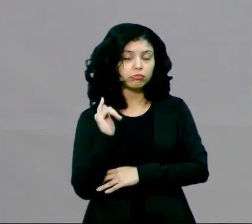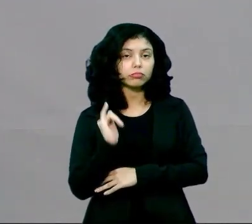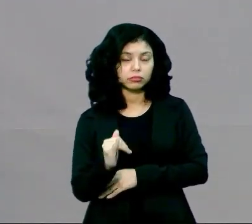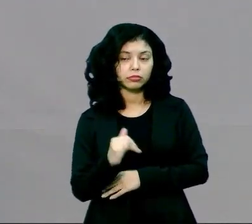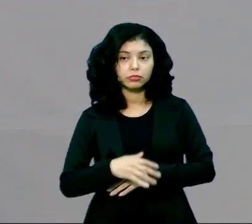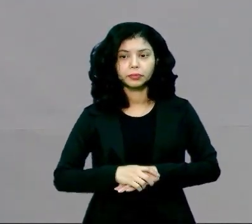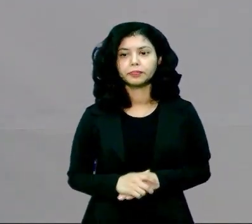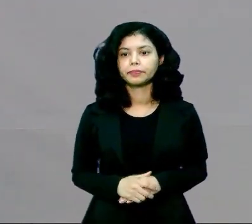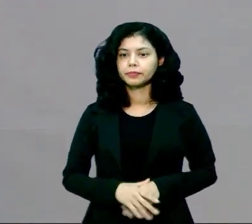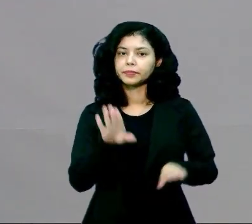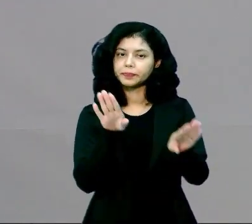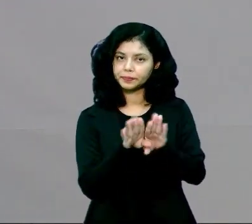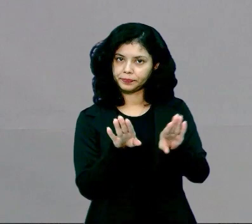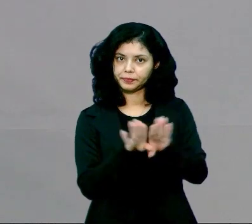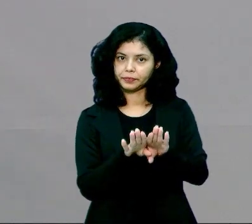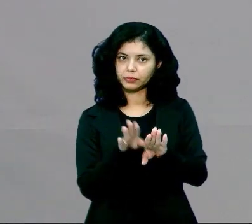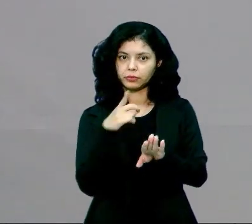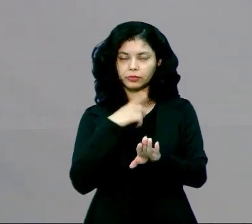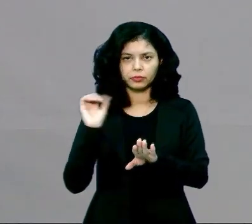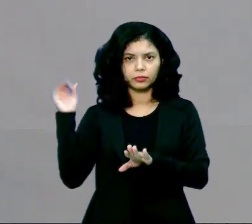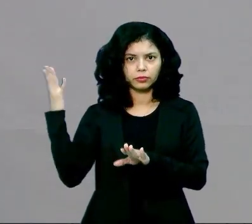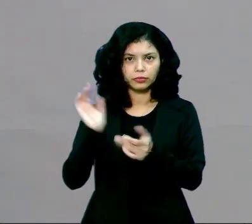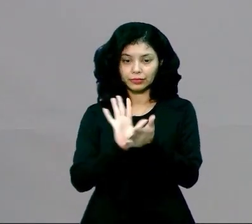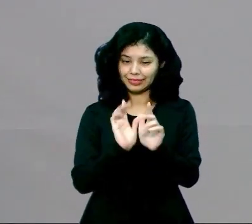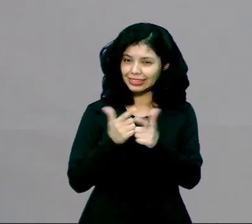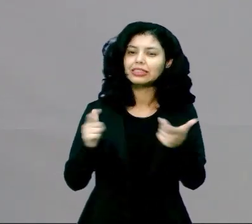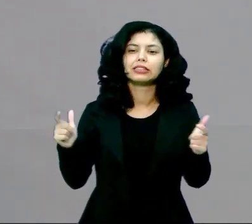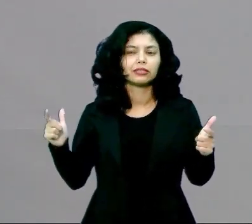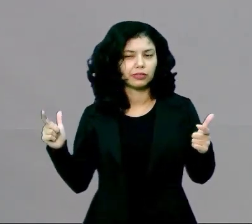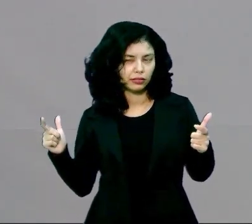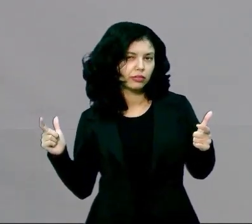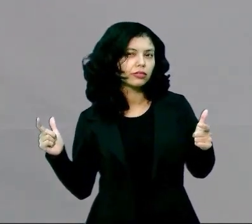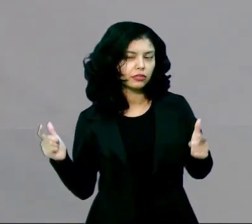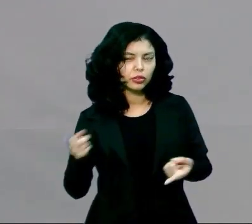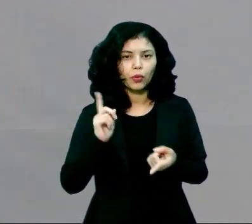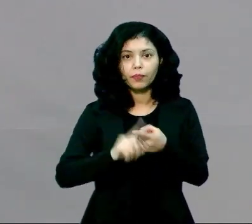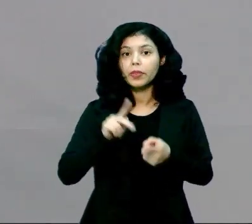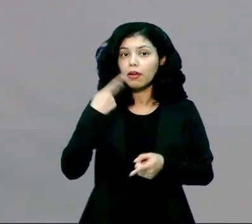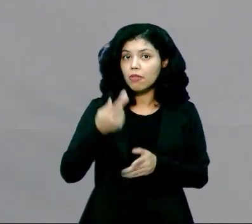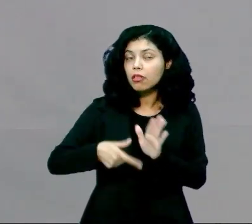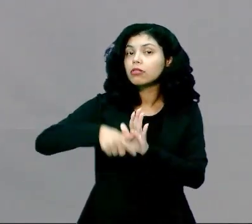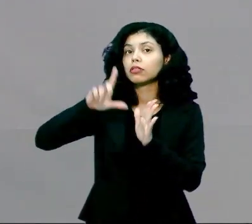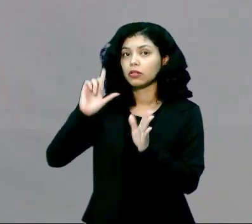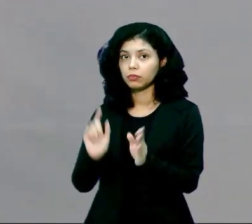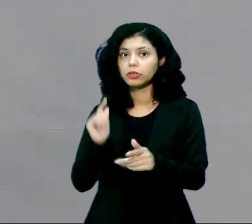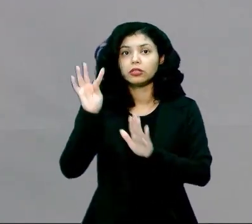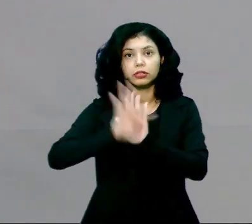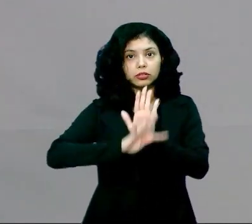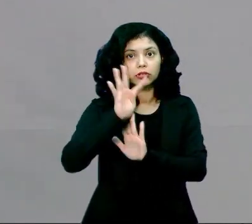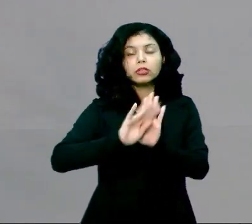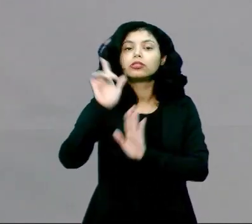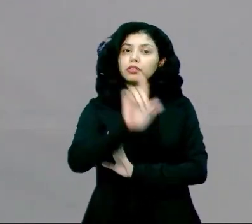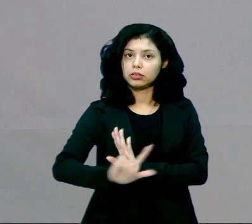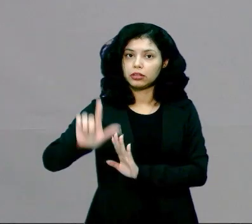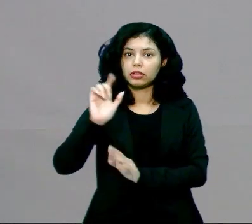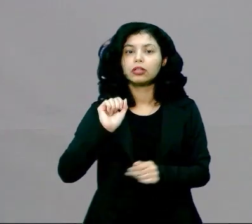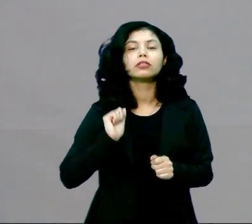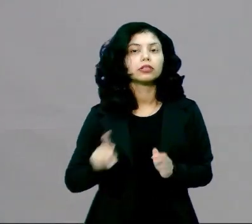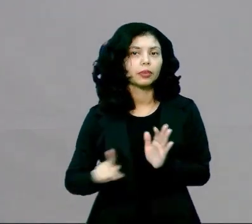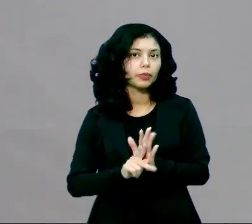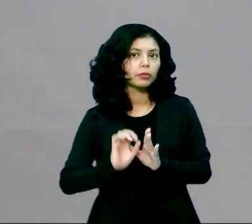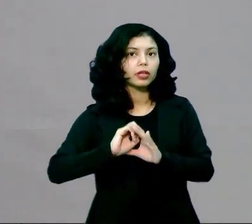narrativo, eles também costumam ser longos, né? Eu falei anteriormente dos textos literários, que têm